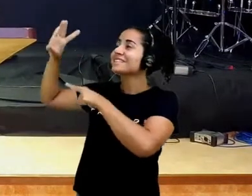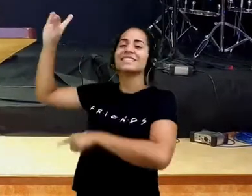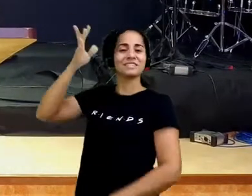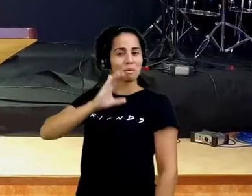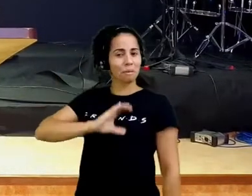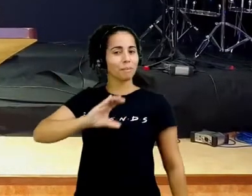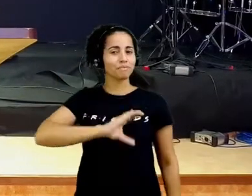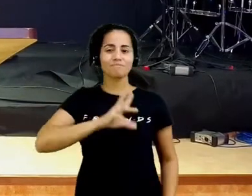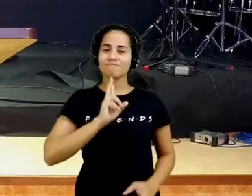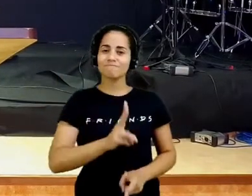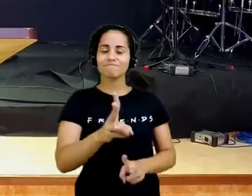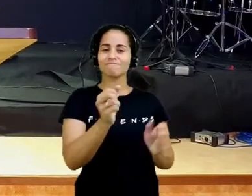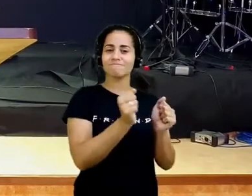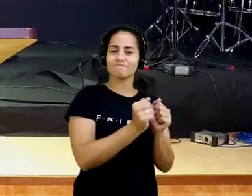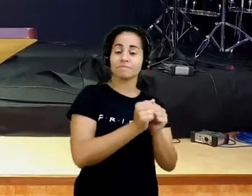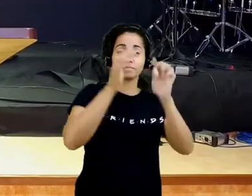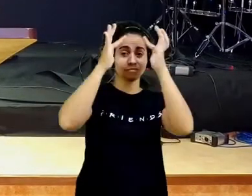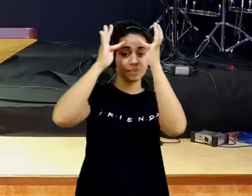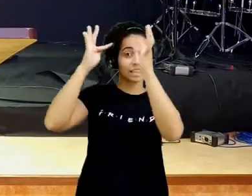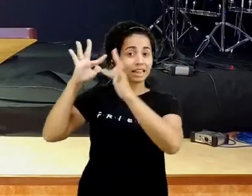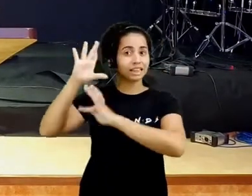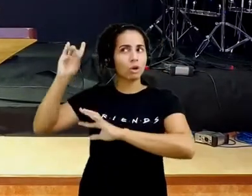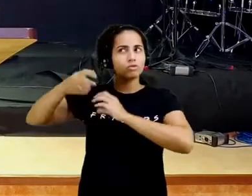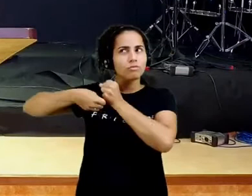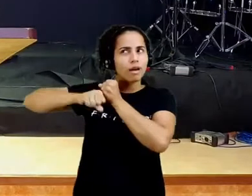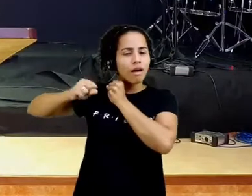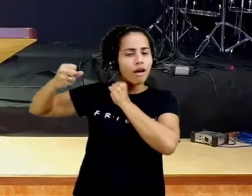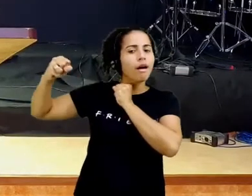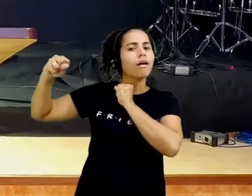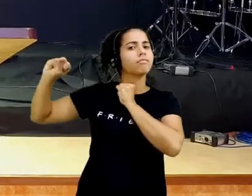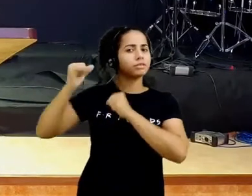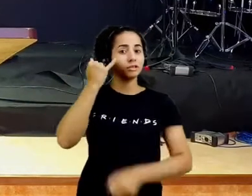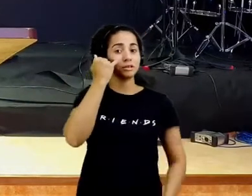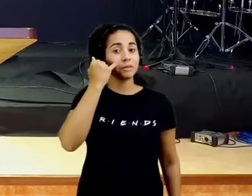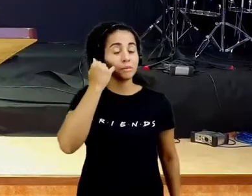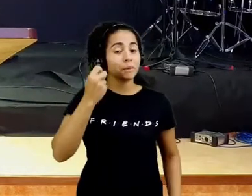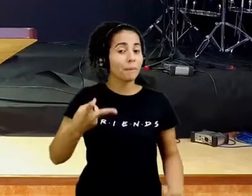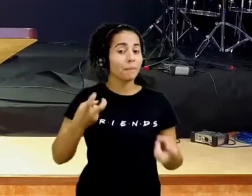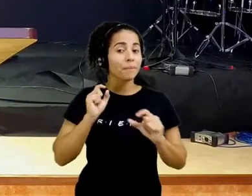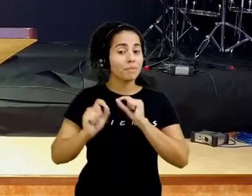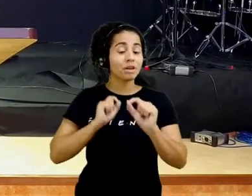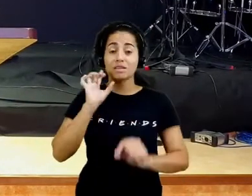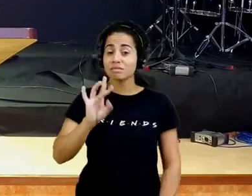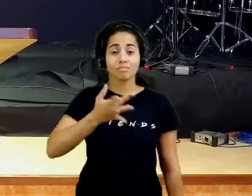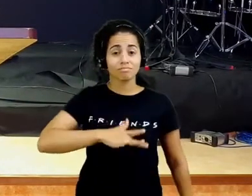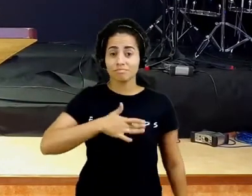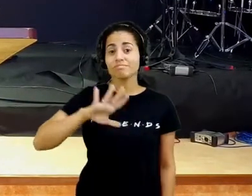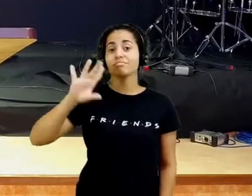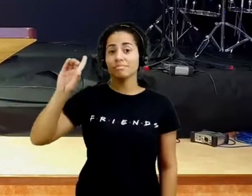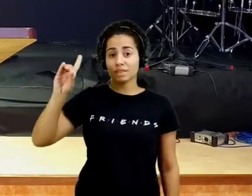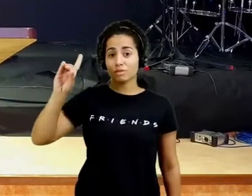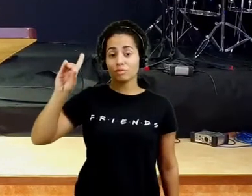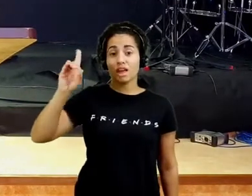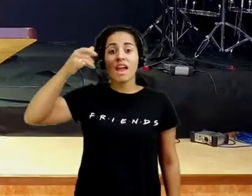presente. A fidelidade do Senhor é grande. Jeremias percebeu que somente a misericórdia de Deus